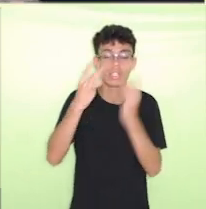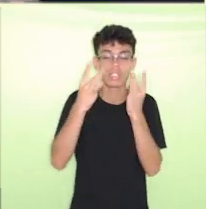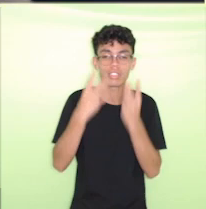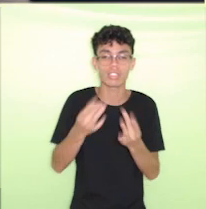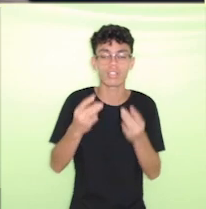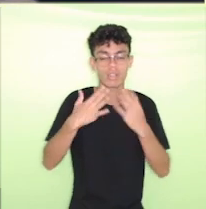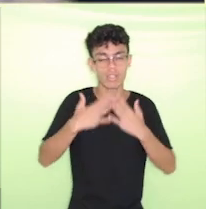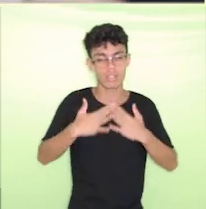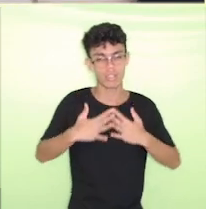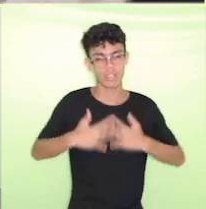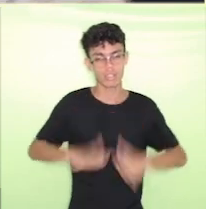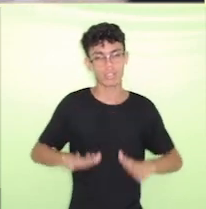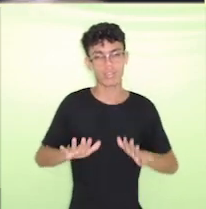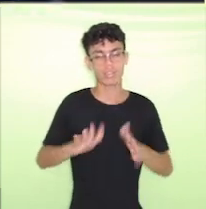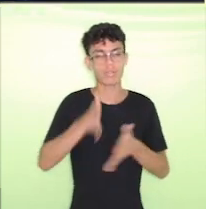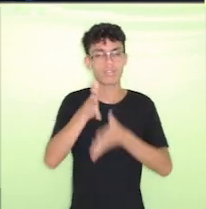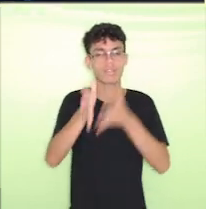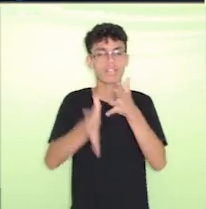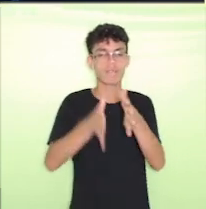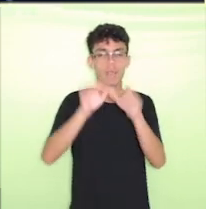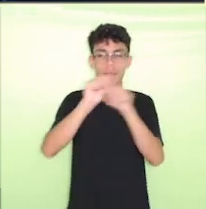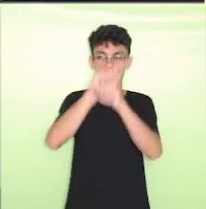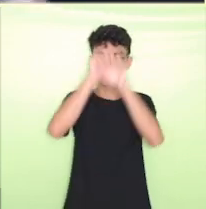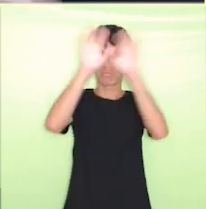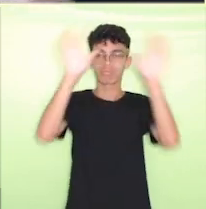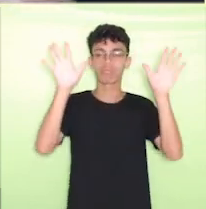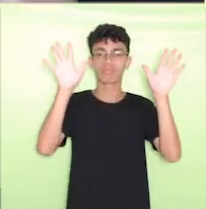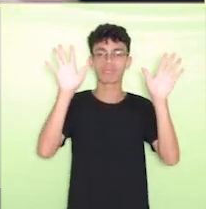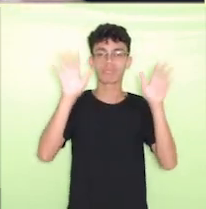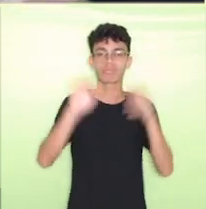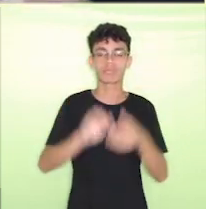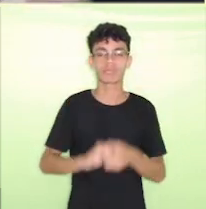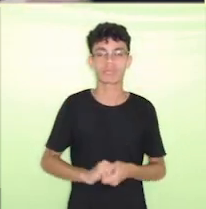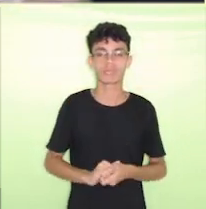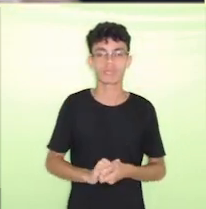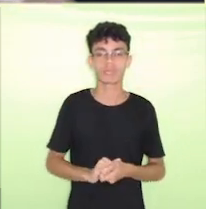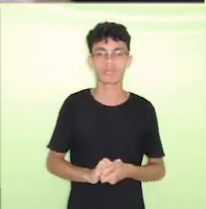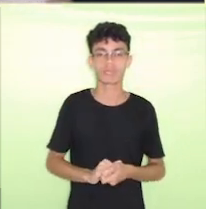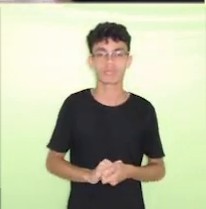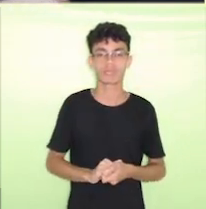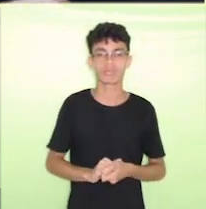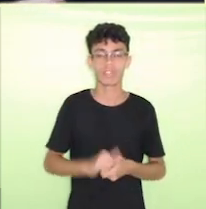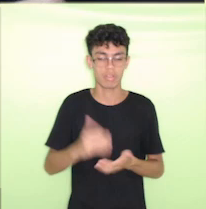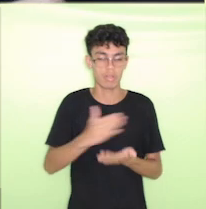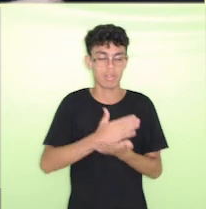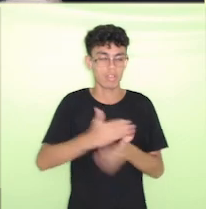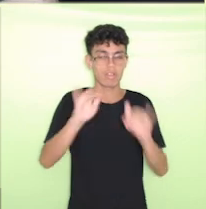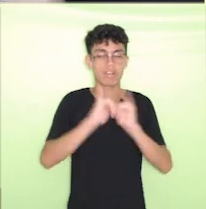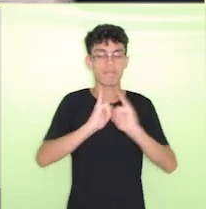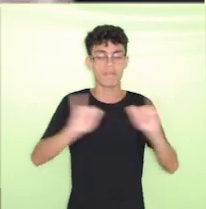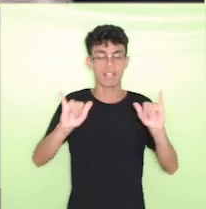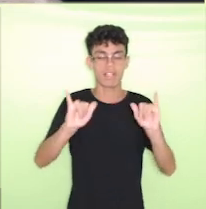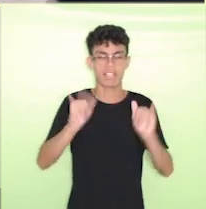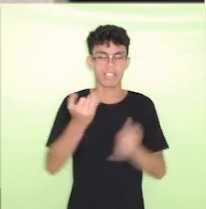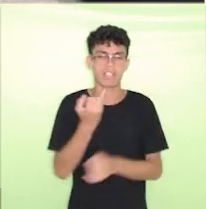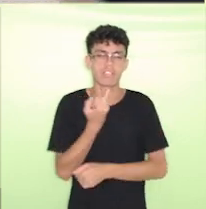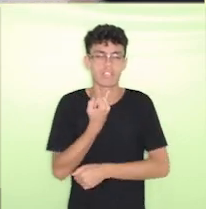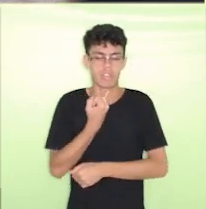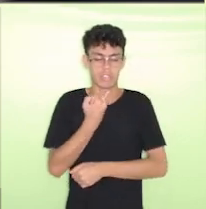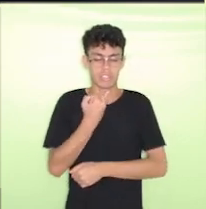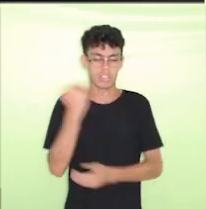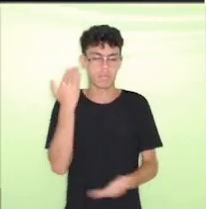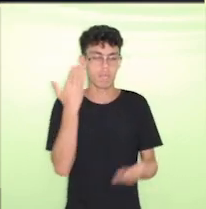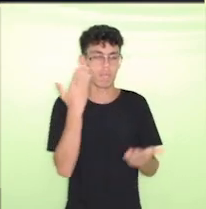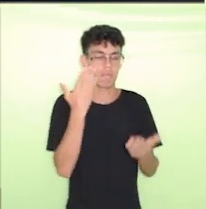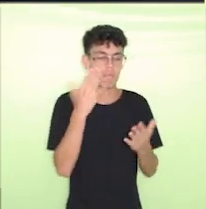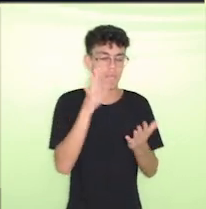atenção, acalme-se. Vamos falar com maior clareza. De início, eu quero lhe dizer que não tenho mais a intenção de lhe